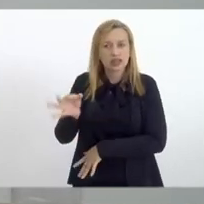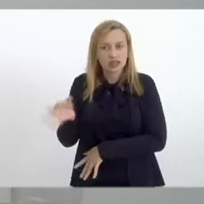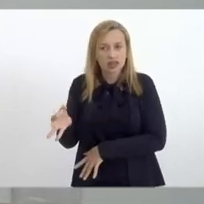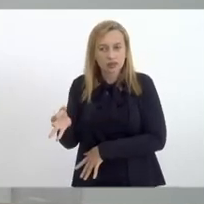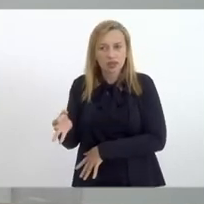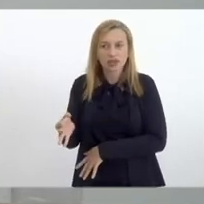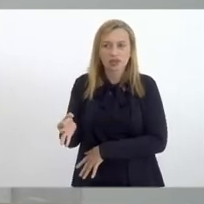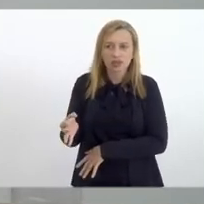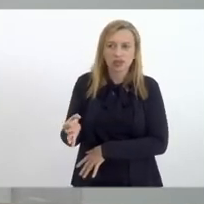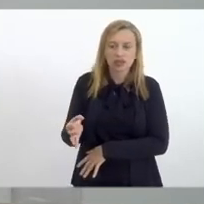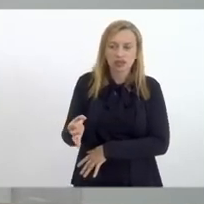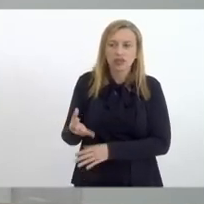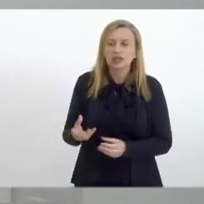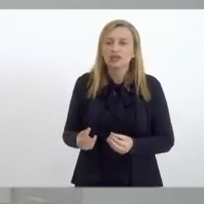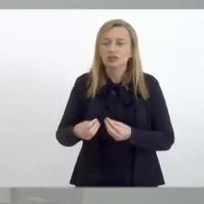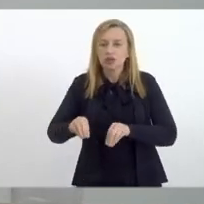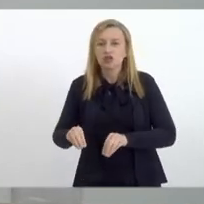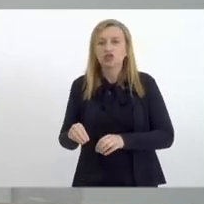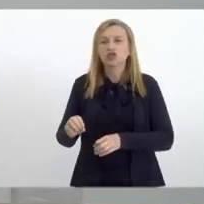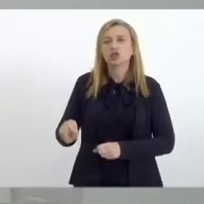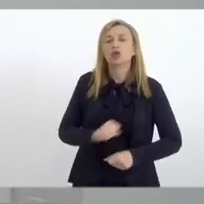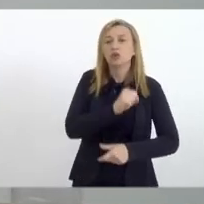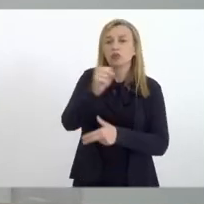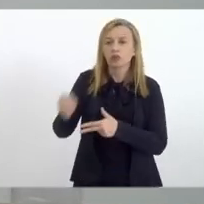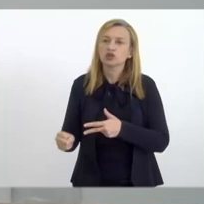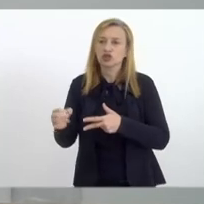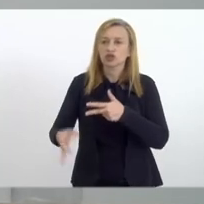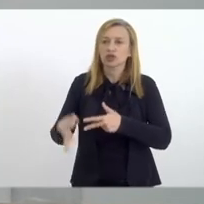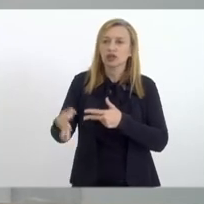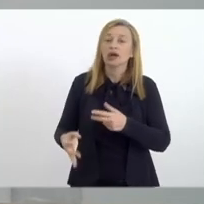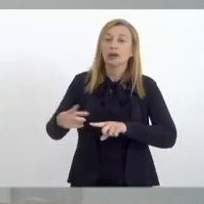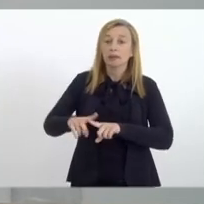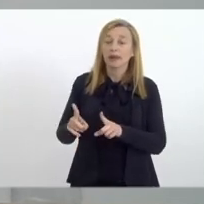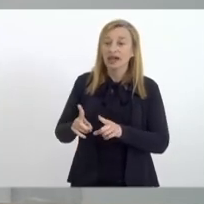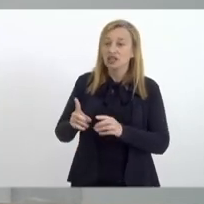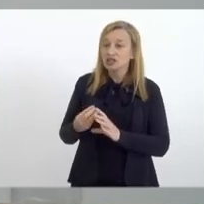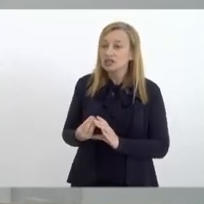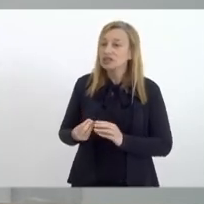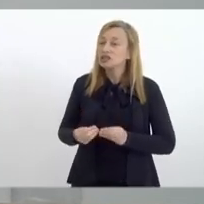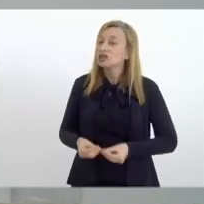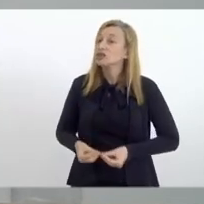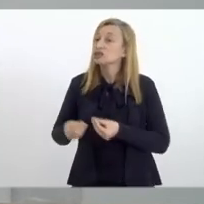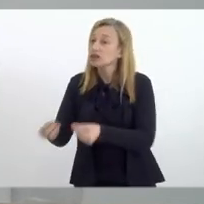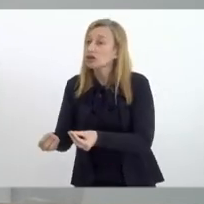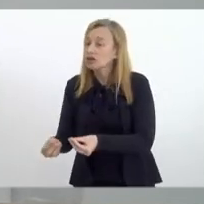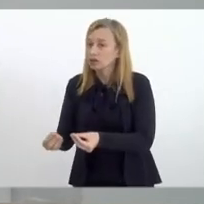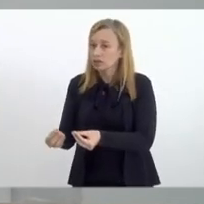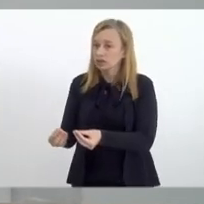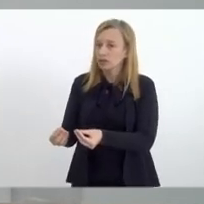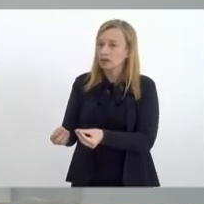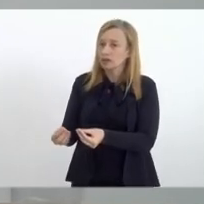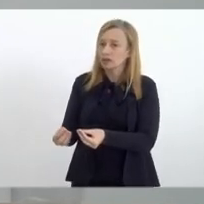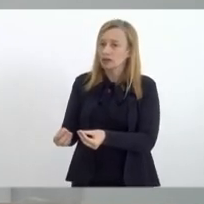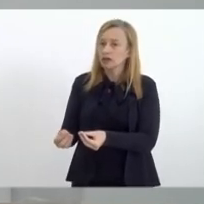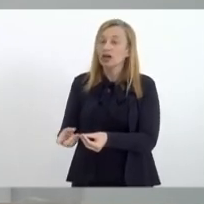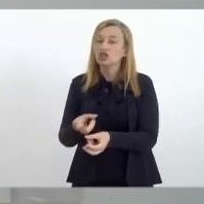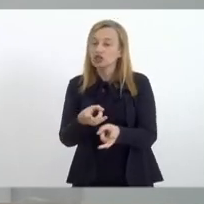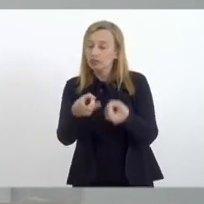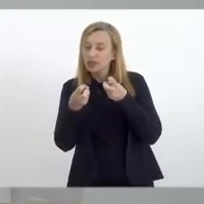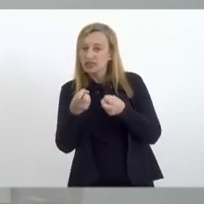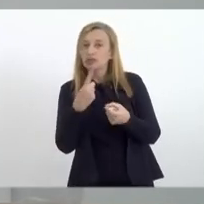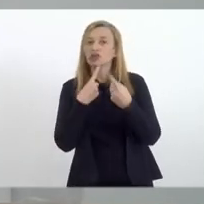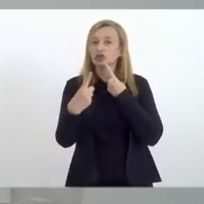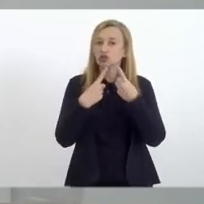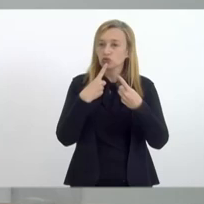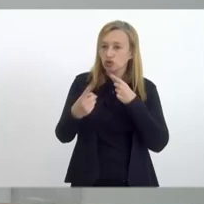que afeta o poder judiciário, mas fazem para jogar para a plateia. A gente percebeu isso claramente nas discussões